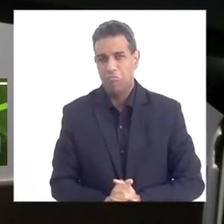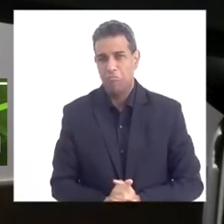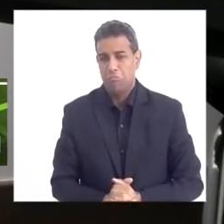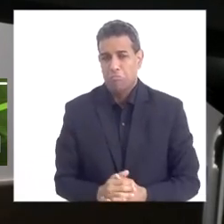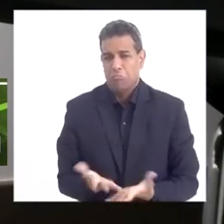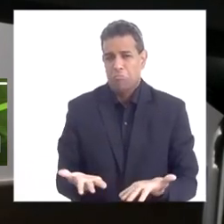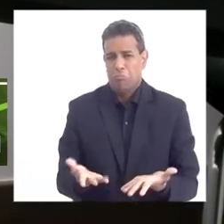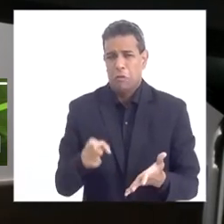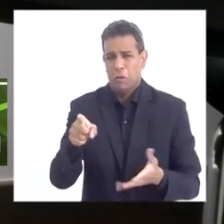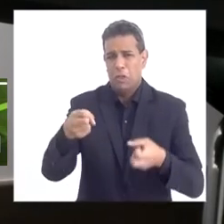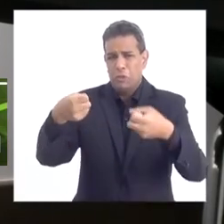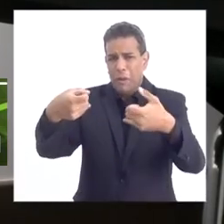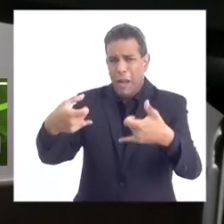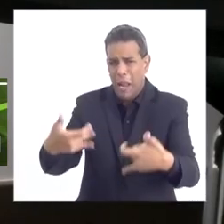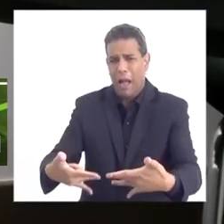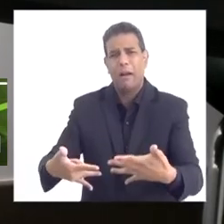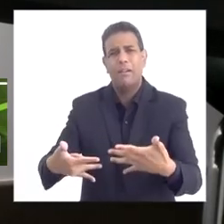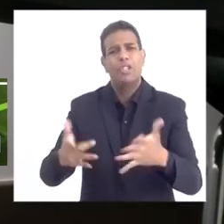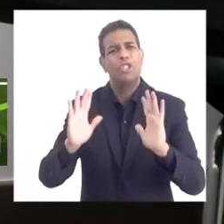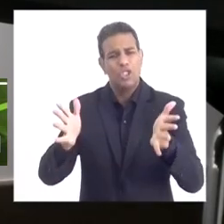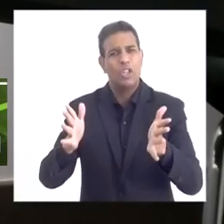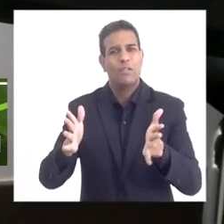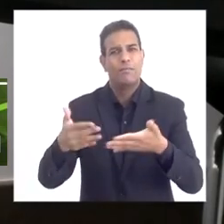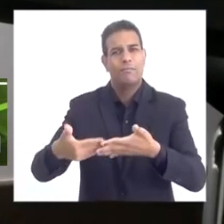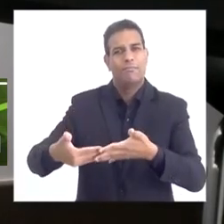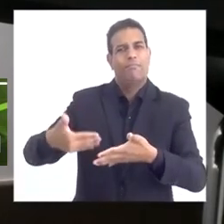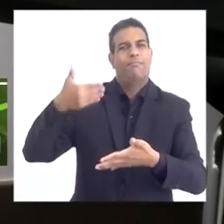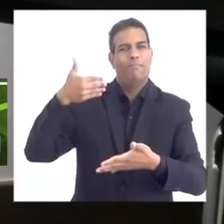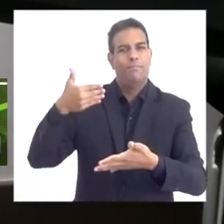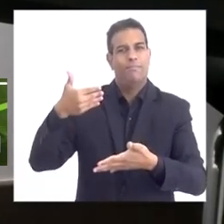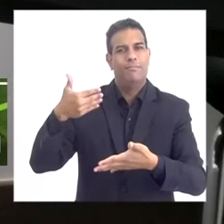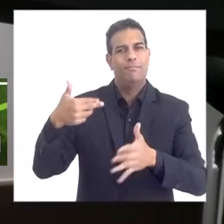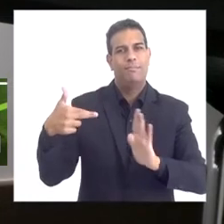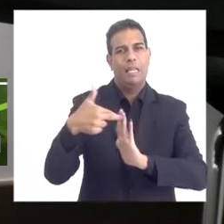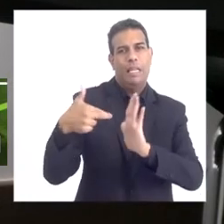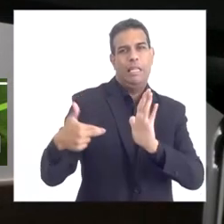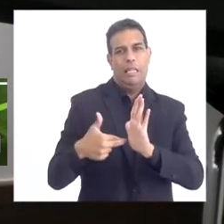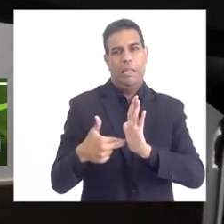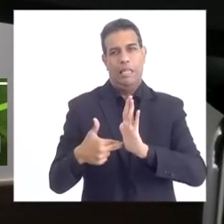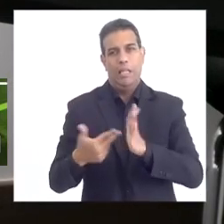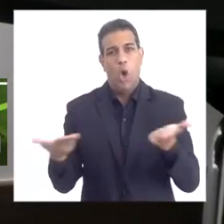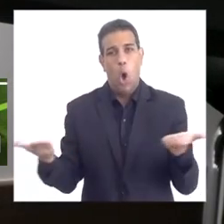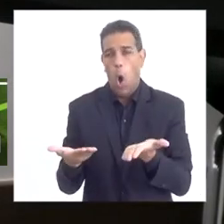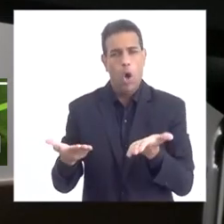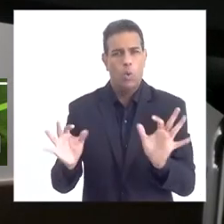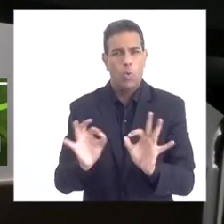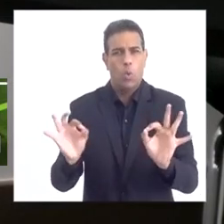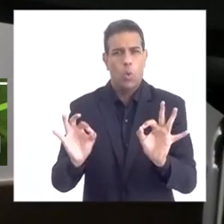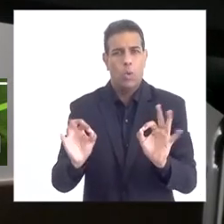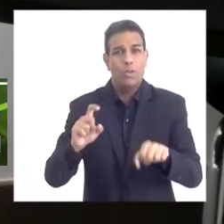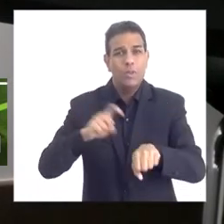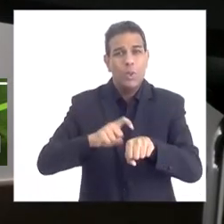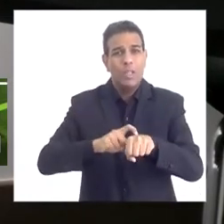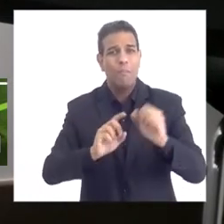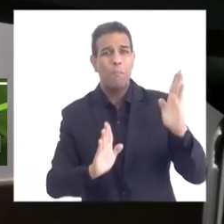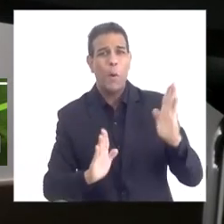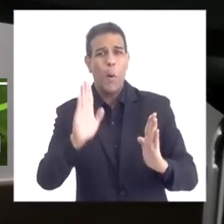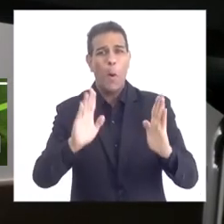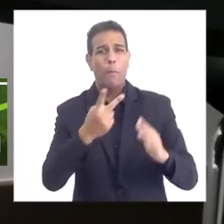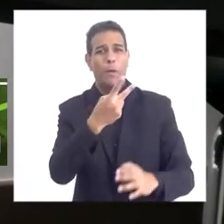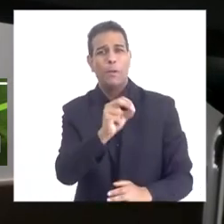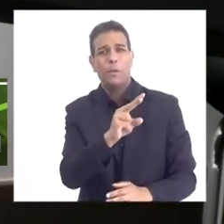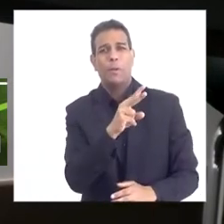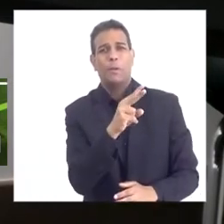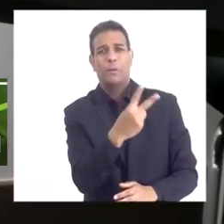Porque quando o senhor... Isso foi feito lá no regime, não quero a estimativa de hoje, a estimativa da época. O valor